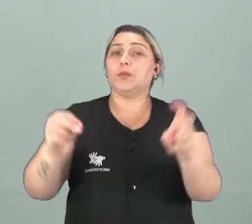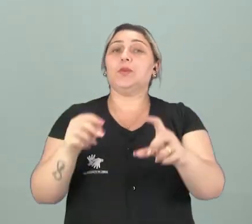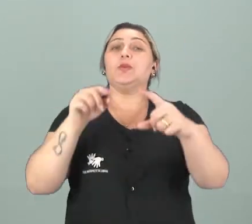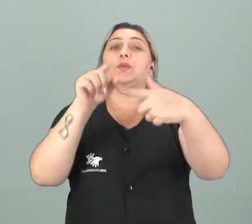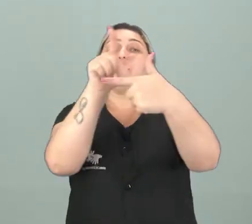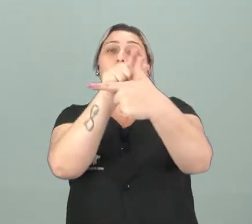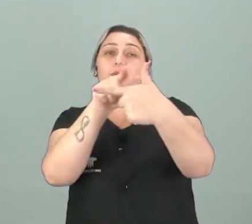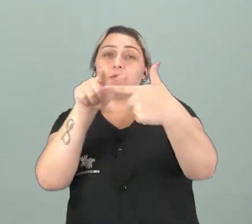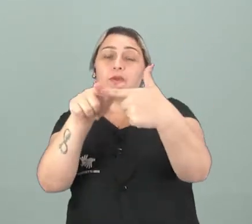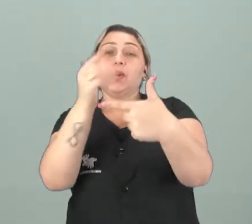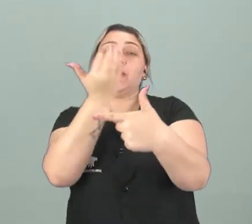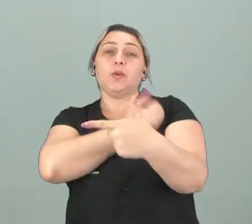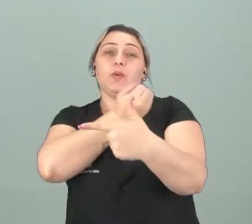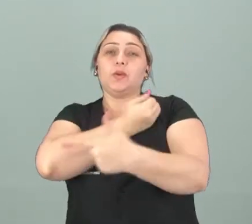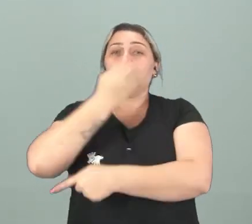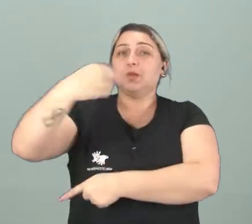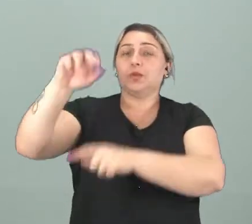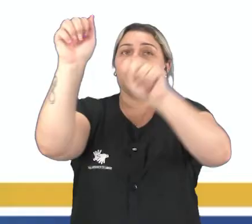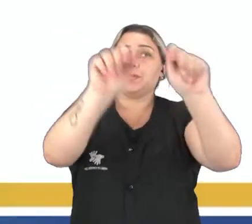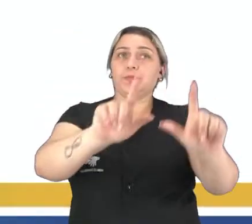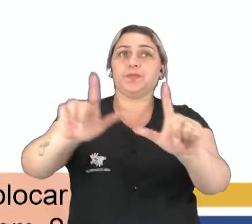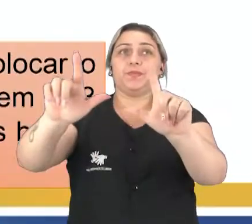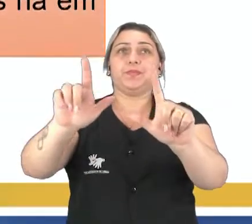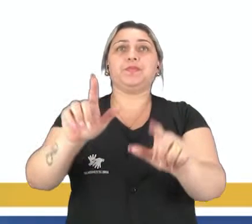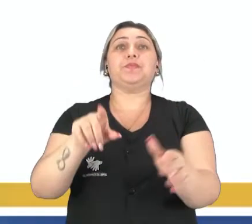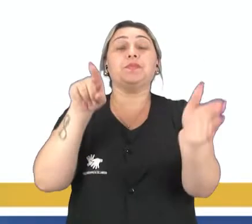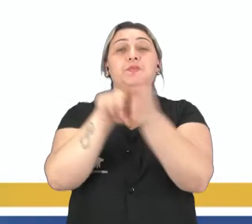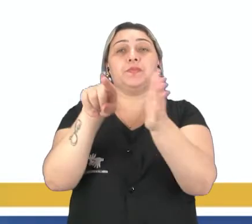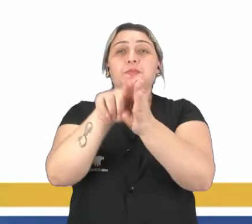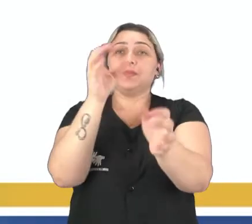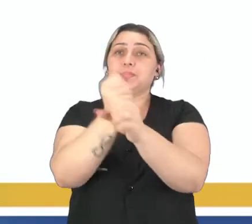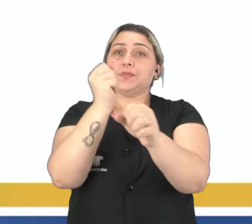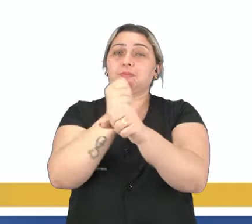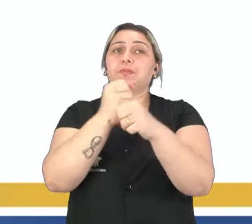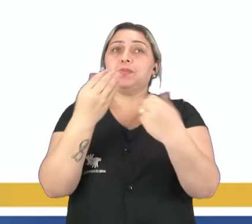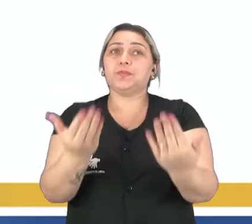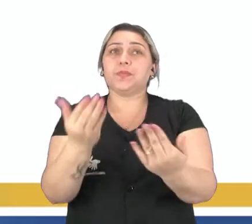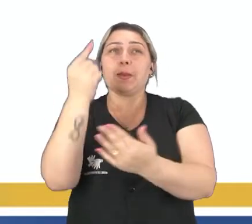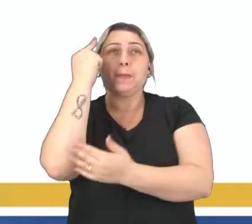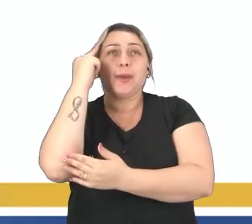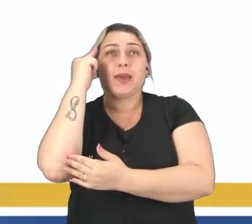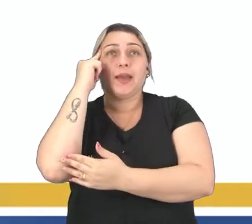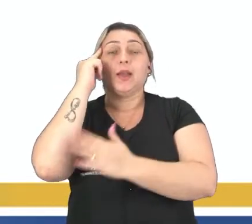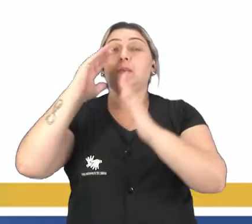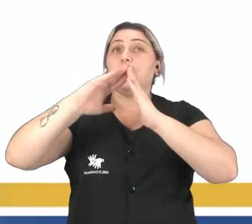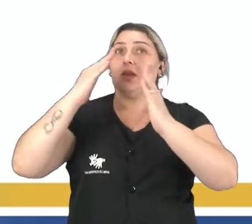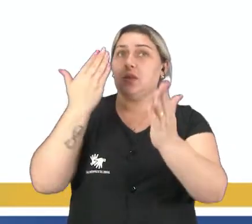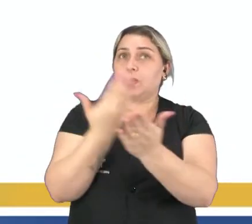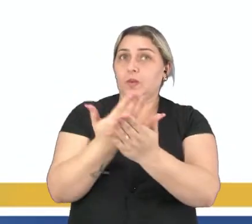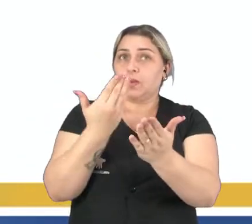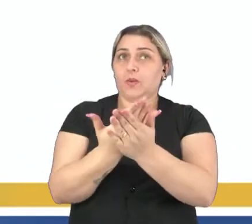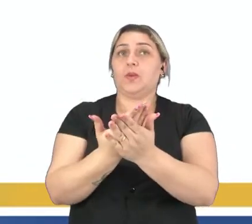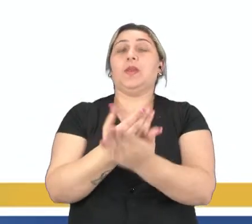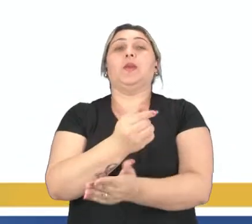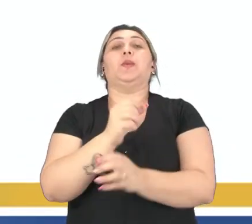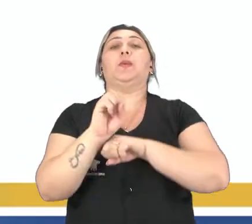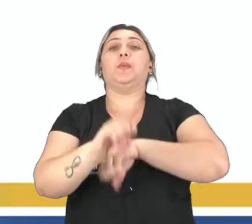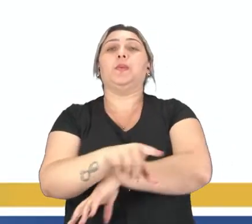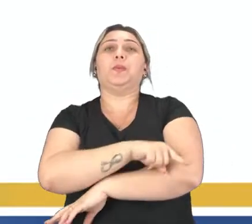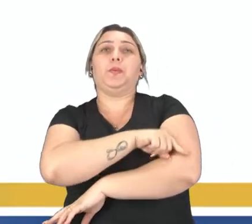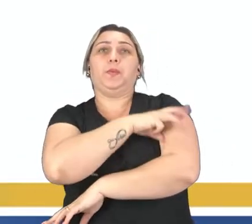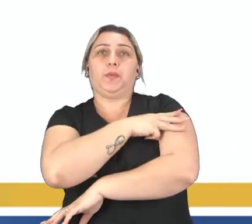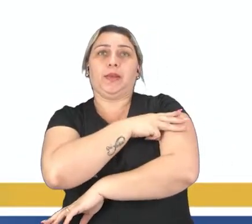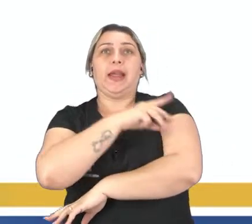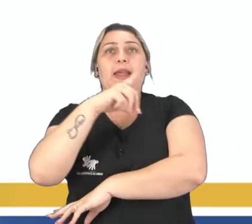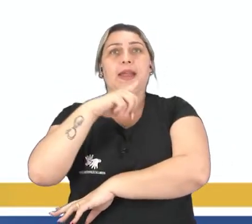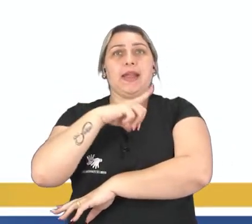números naturais. Acompanhem comigo nos slides. Bom, imagine essa situação. Uma escola de educação